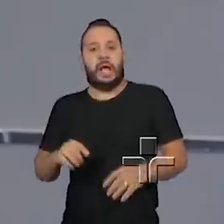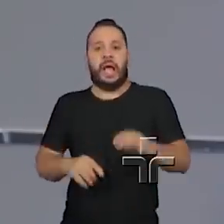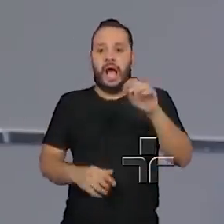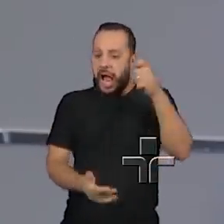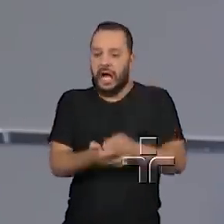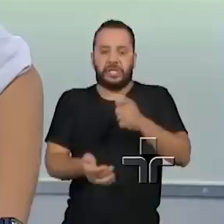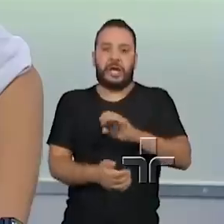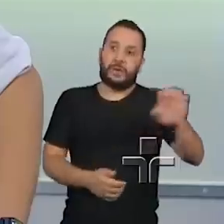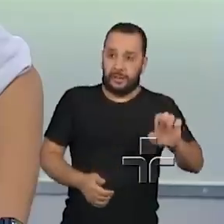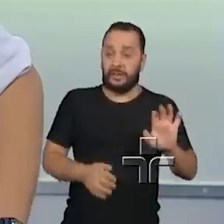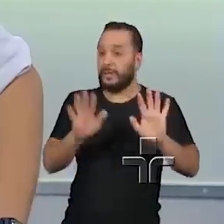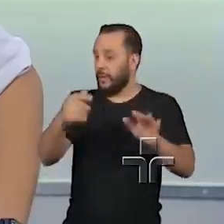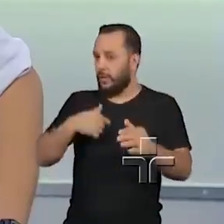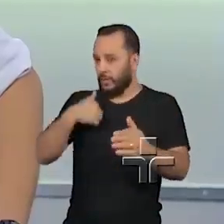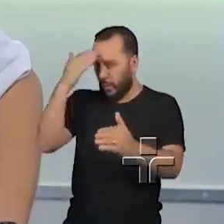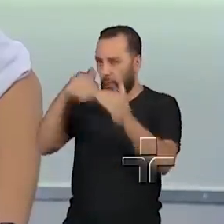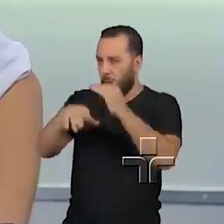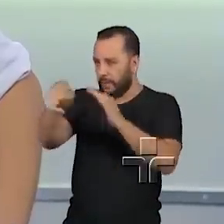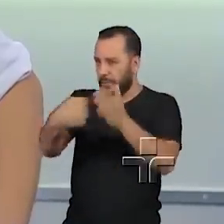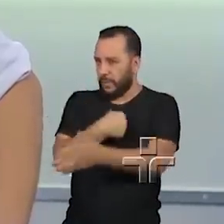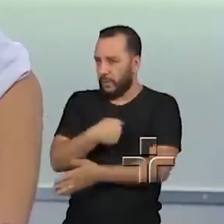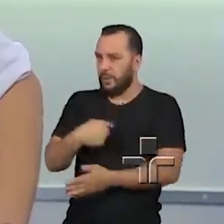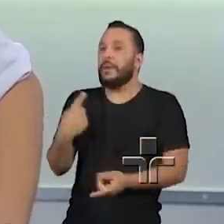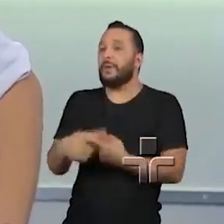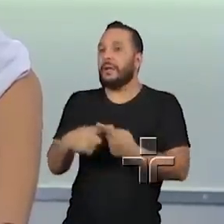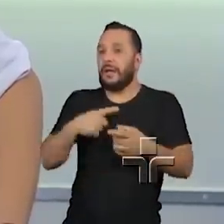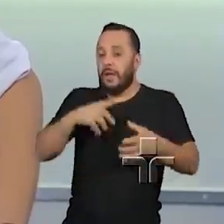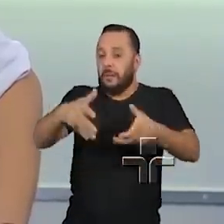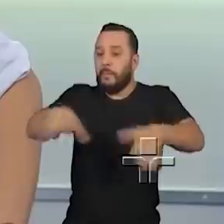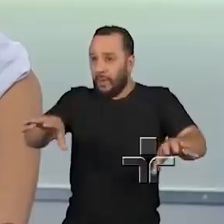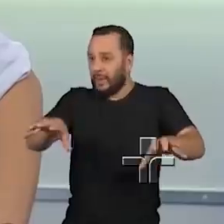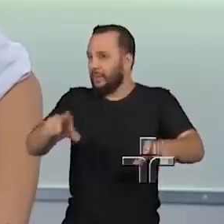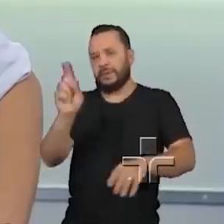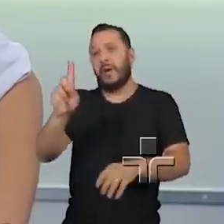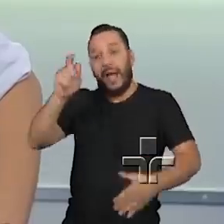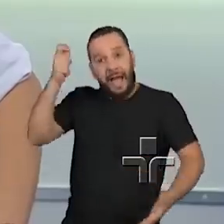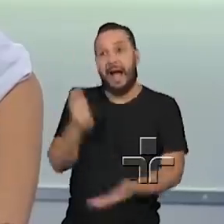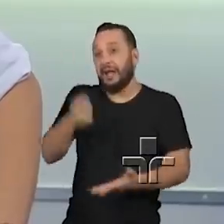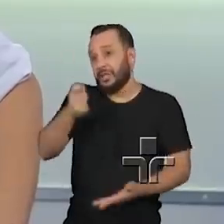discordo um pressuposto da sua pergunta, não está cansada de polarização, está cansada de radicalismo. Uma